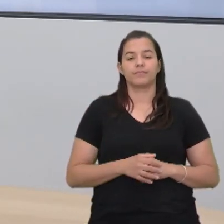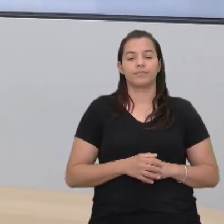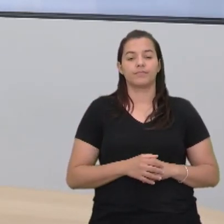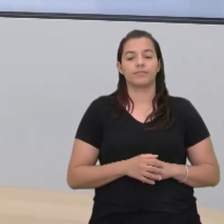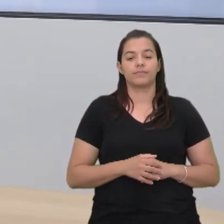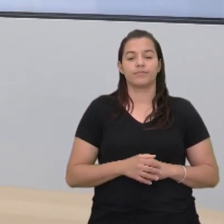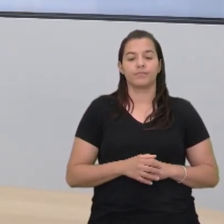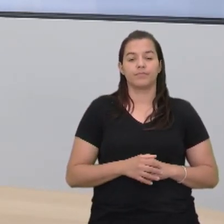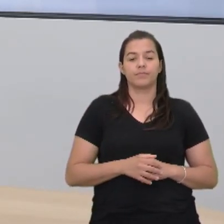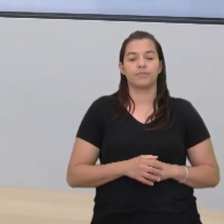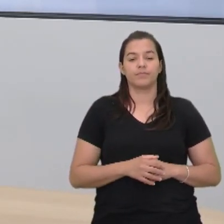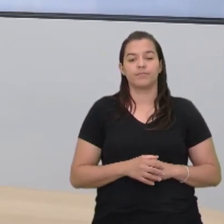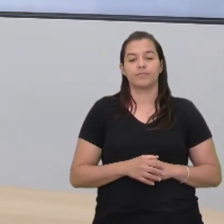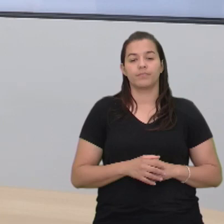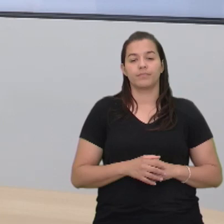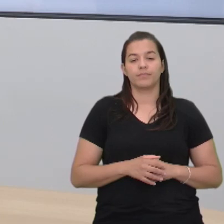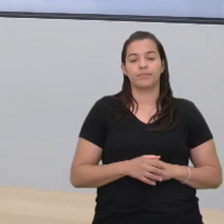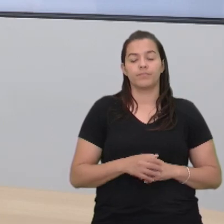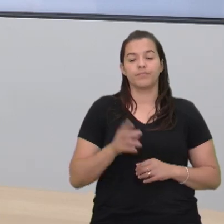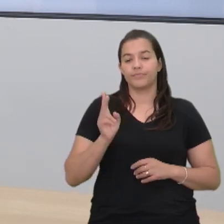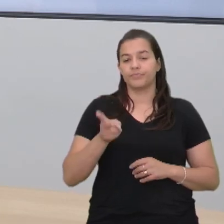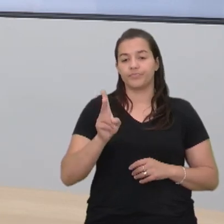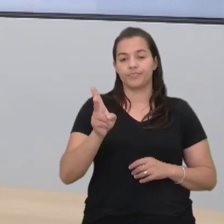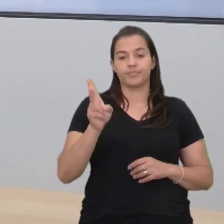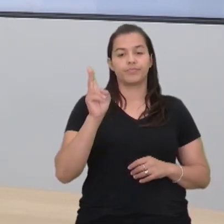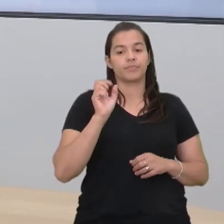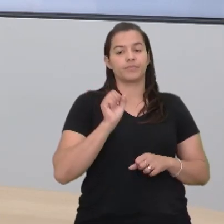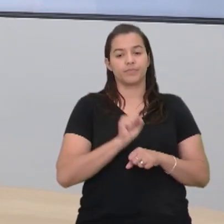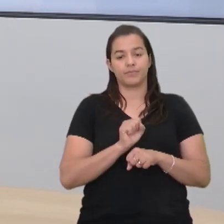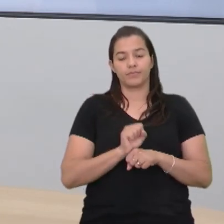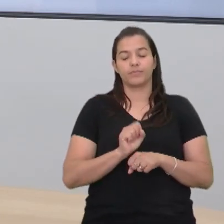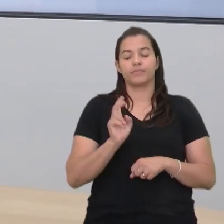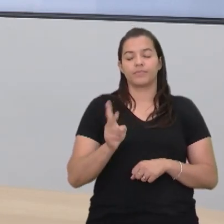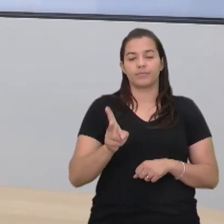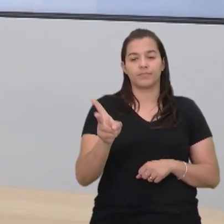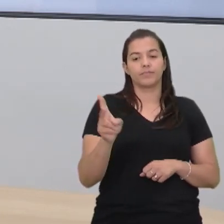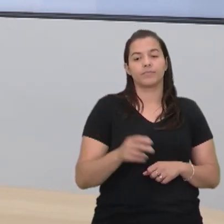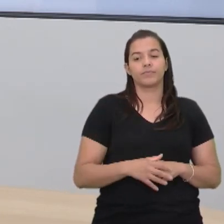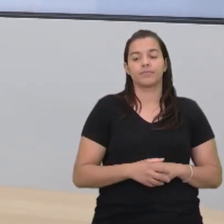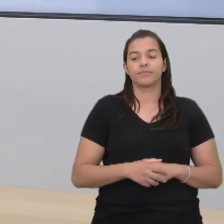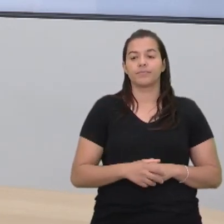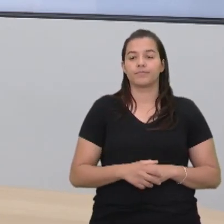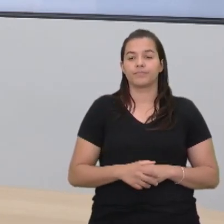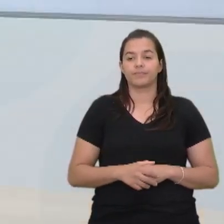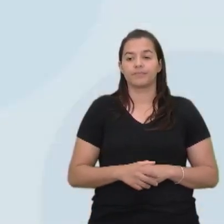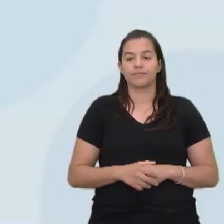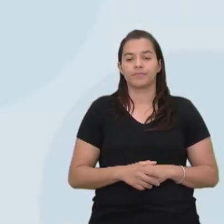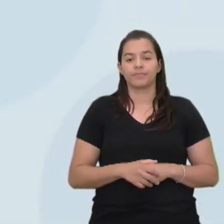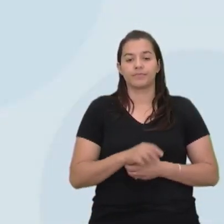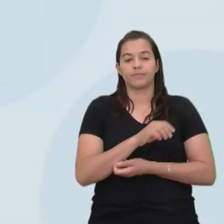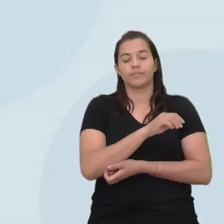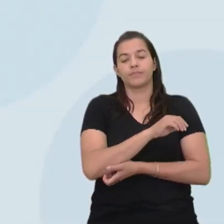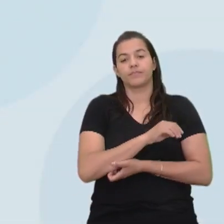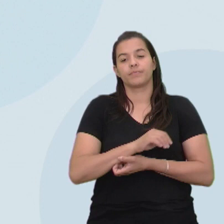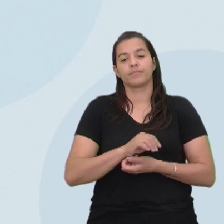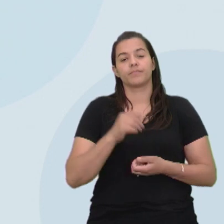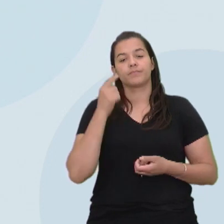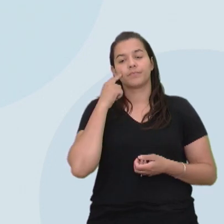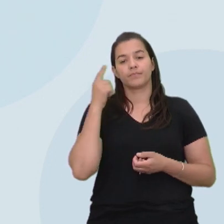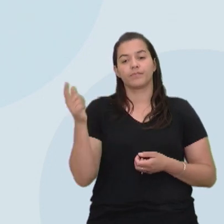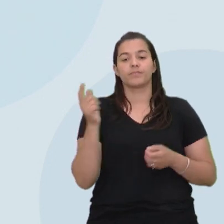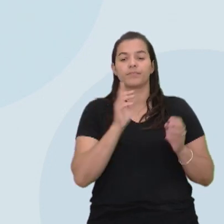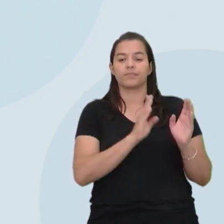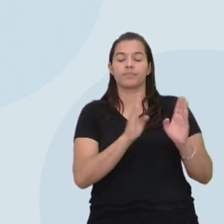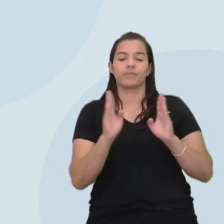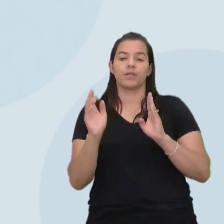Eu uso bastante. Espere, repita e o sempre. Sempre também eu uso, tá? Legal. Aí, sensores. O que são os sensores, professora? Que